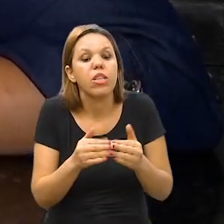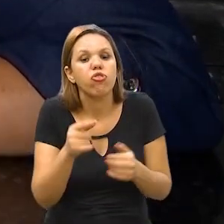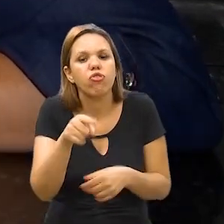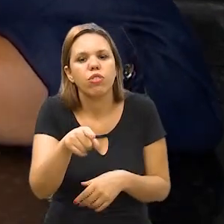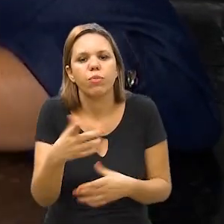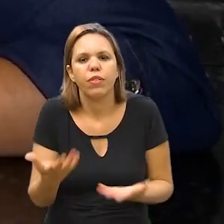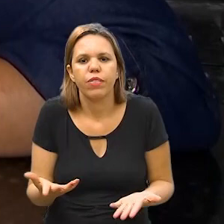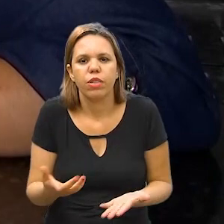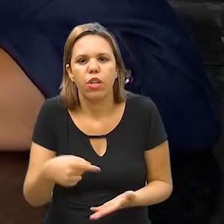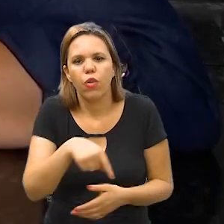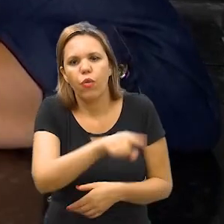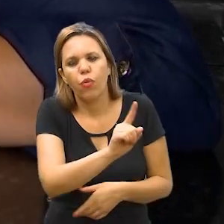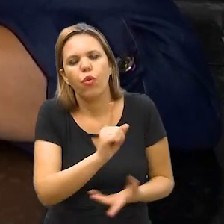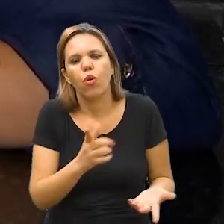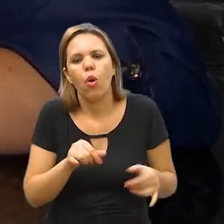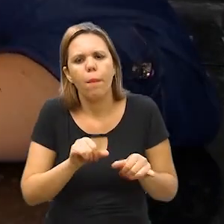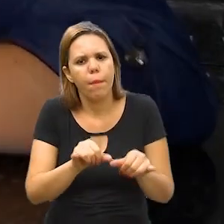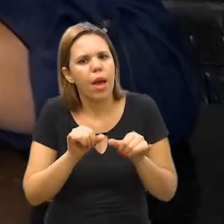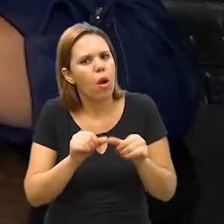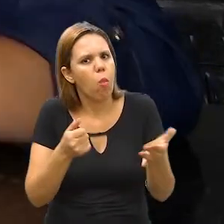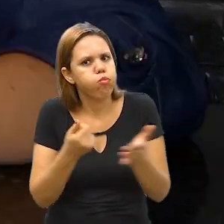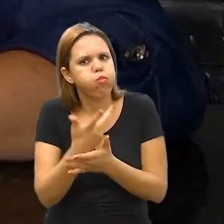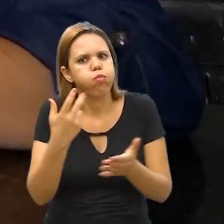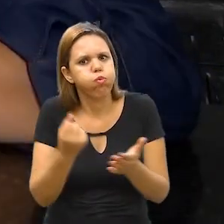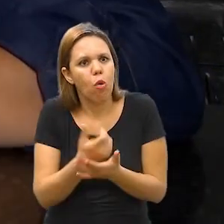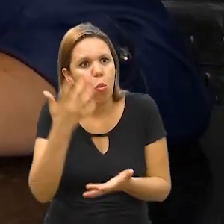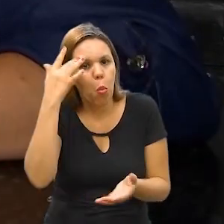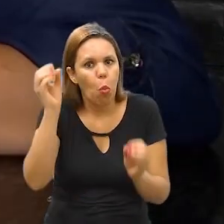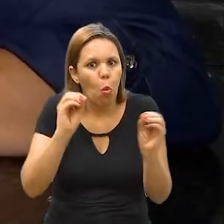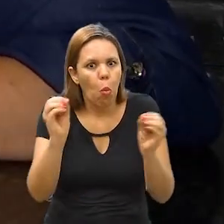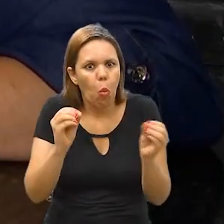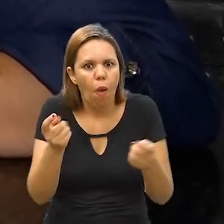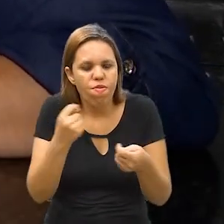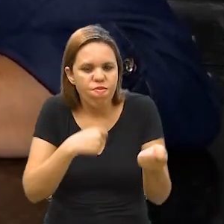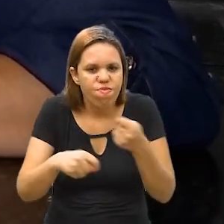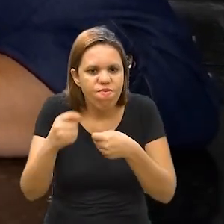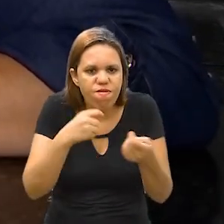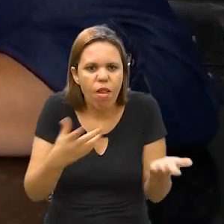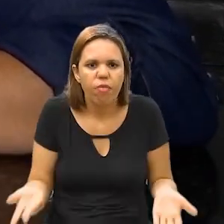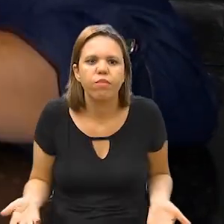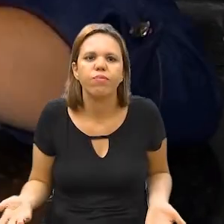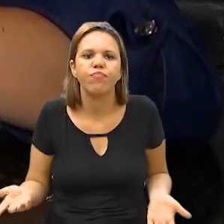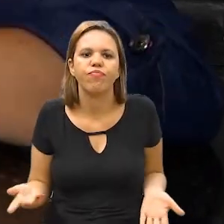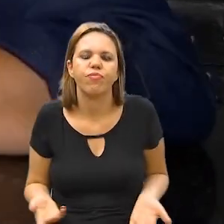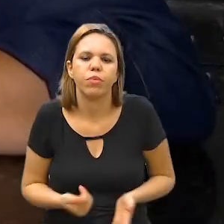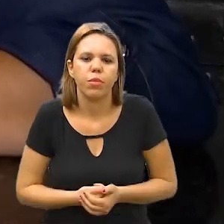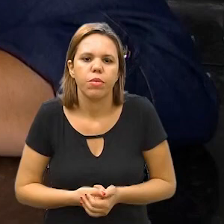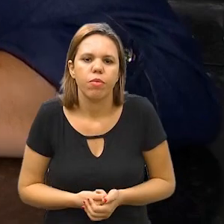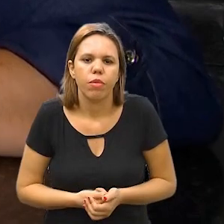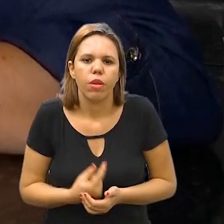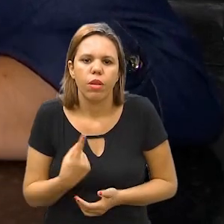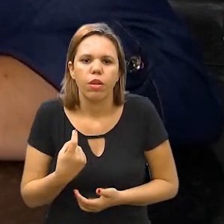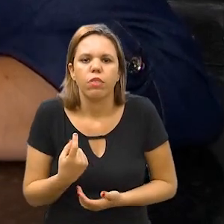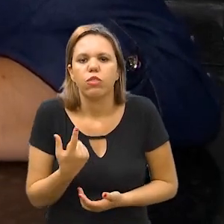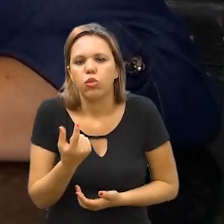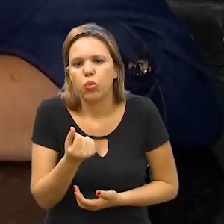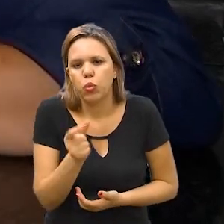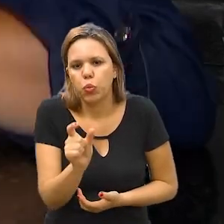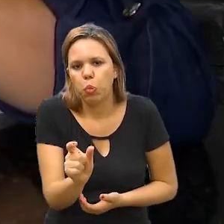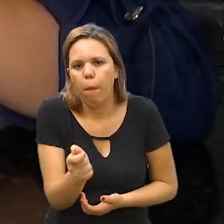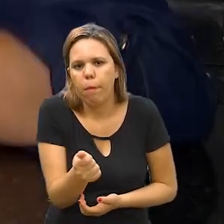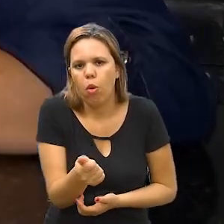fui pro mercado, comprei ainda meio sem saber como era o negócio e peguei o único dinheiro que eu